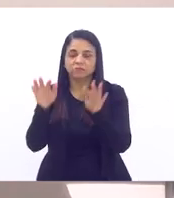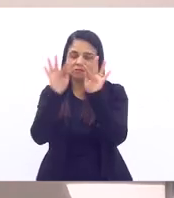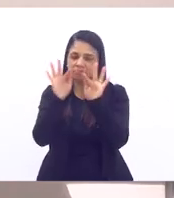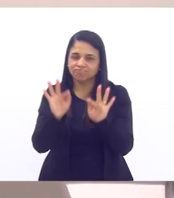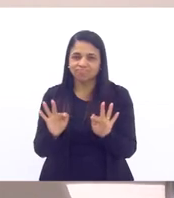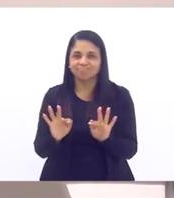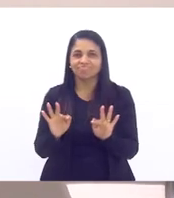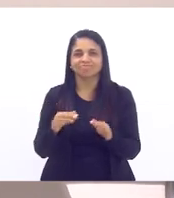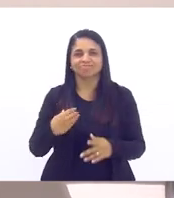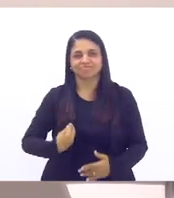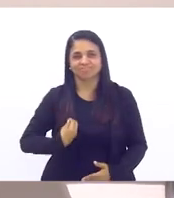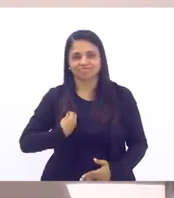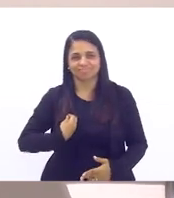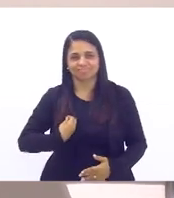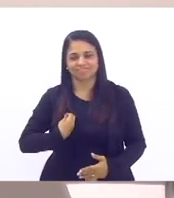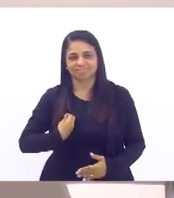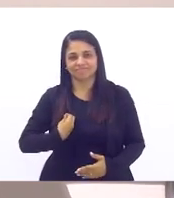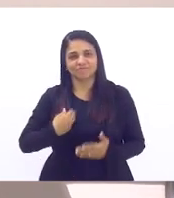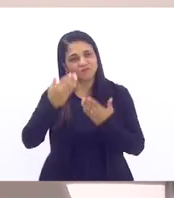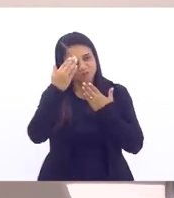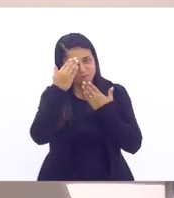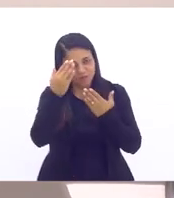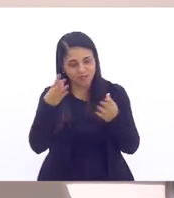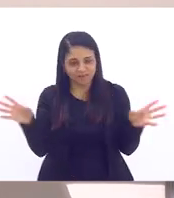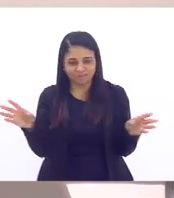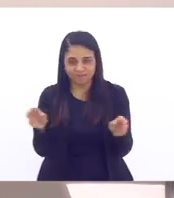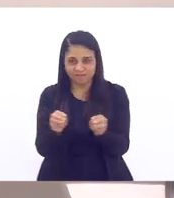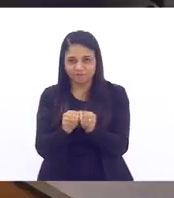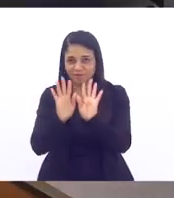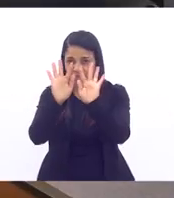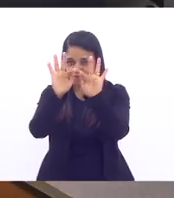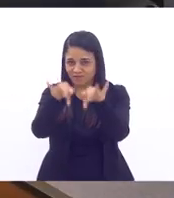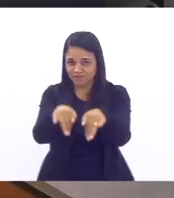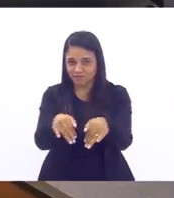Plenitude Muito obrigado declara isso